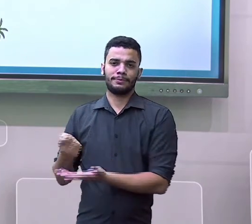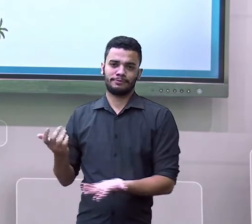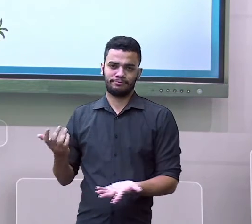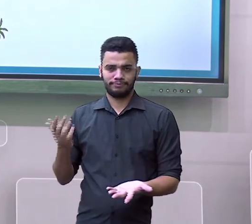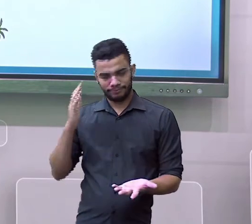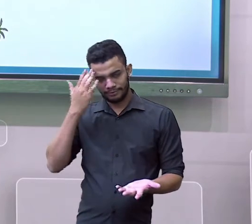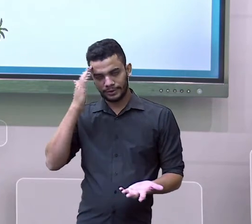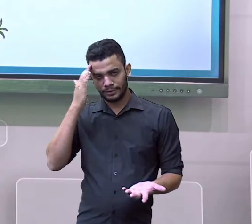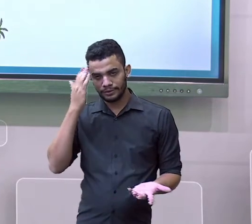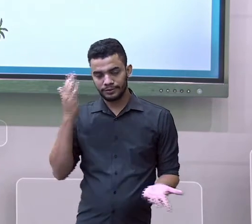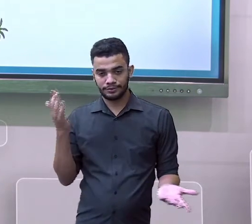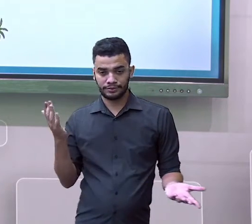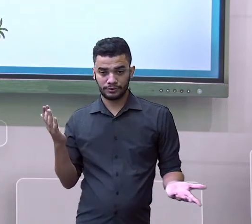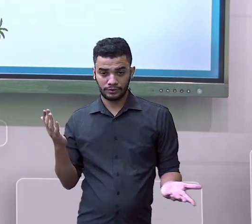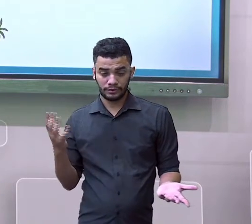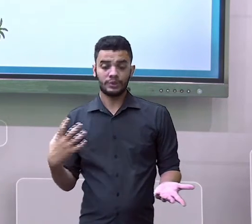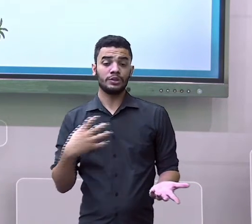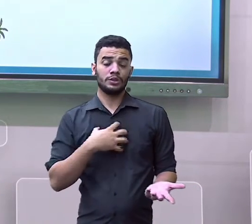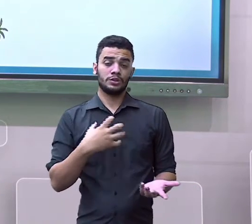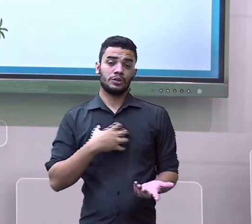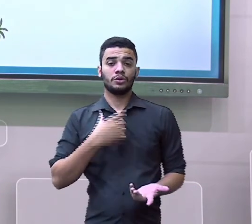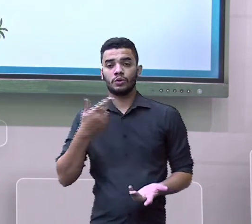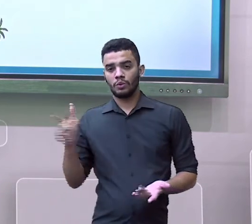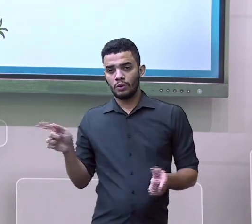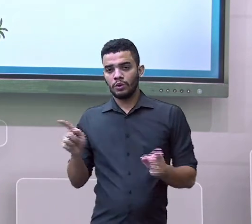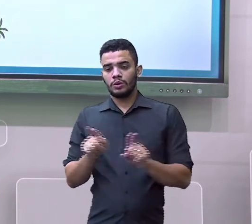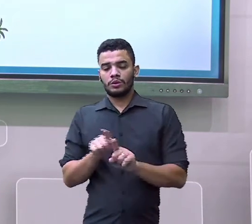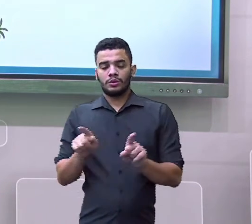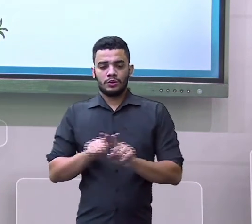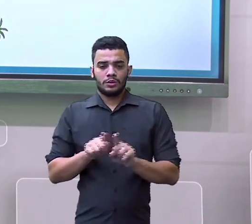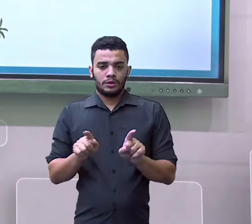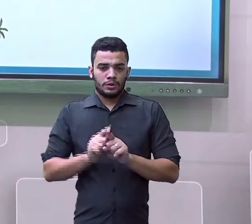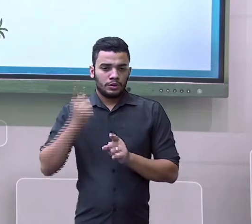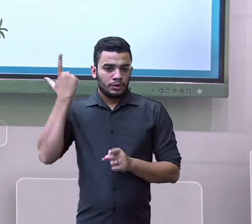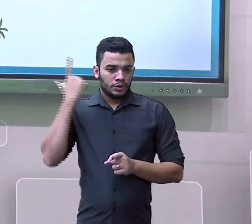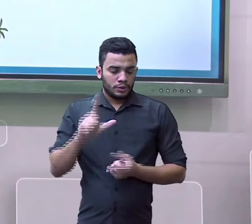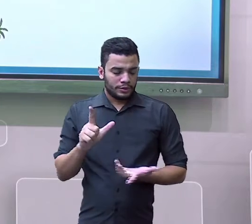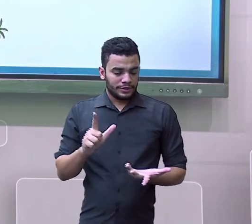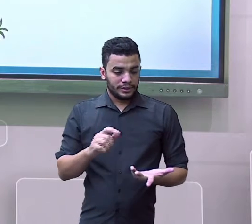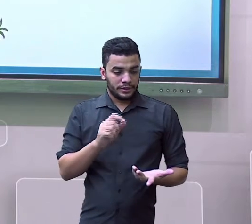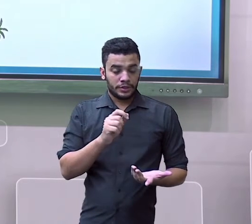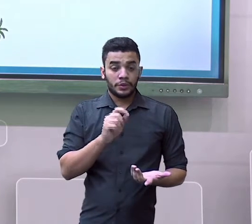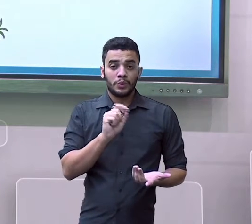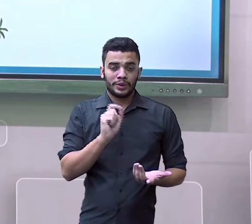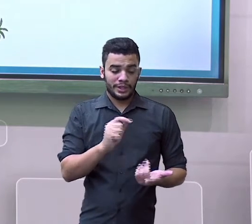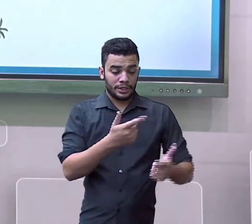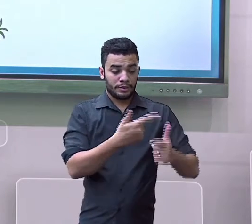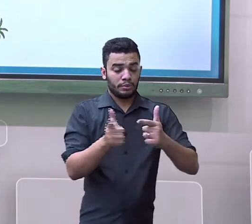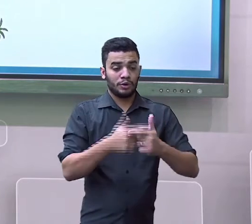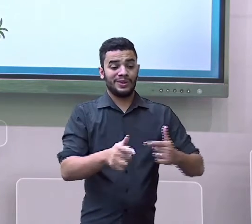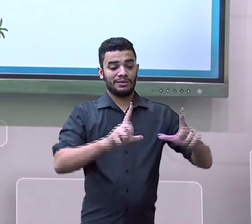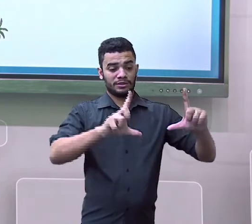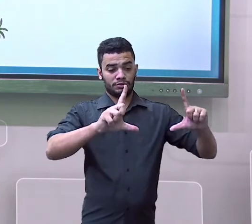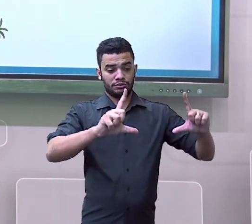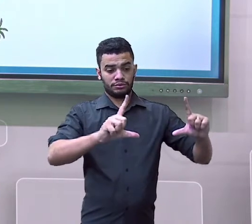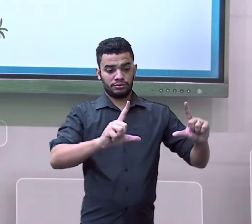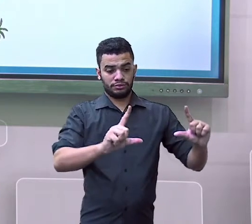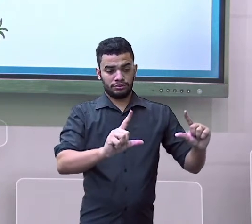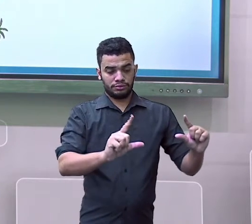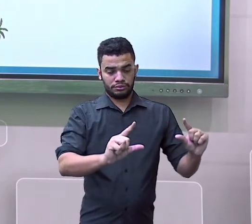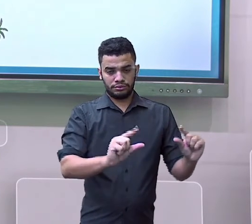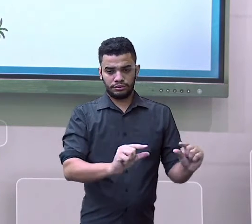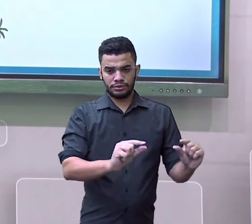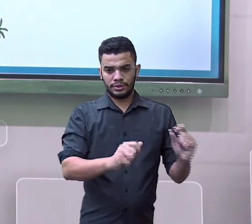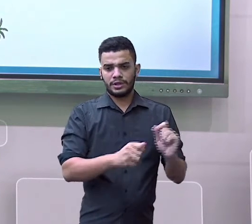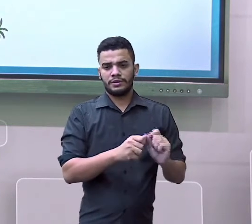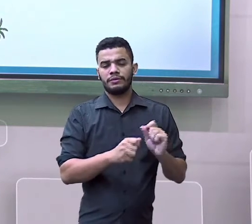possíveis maneiras de se evitar ou ao menos reduzir as implicações deste uso